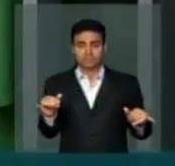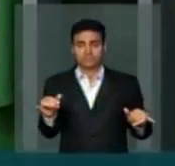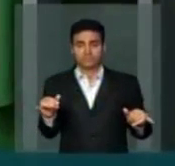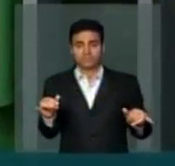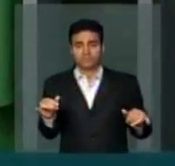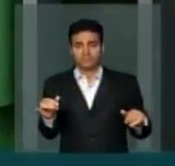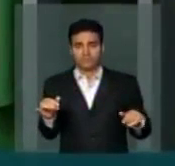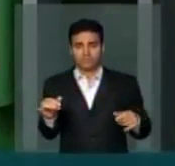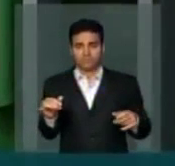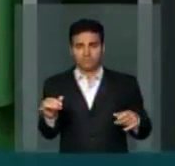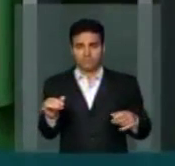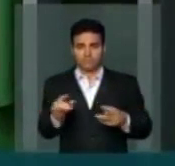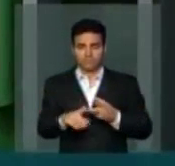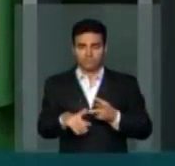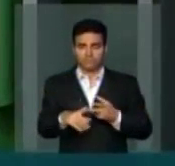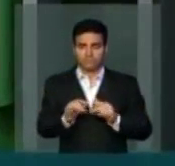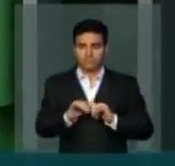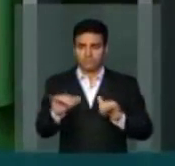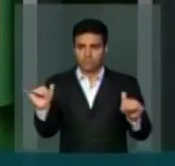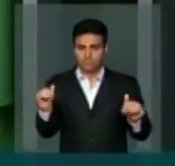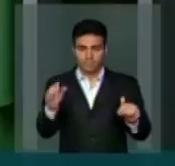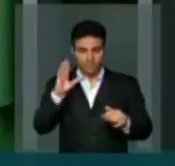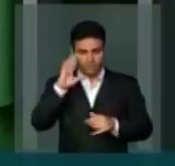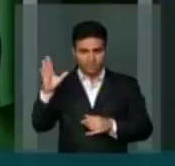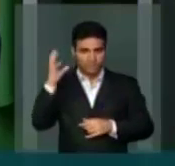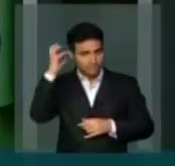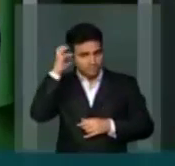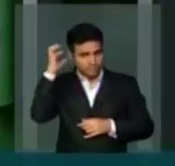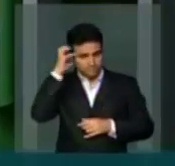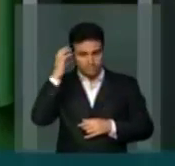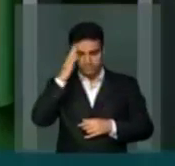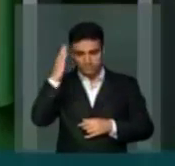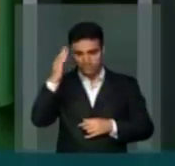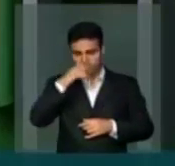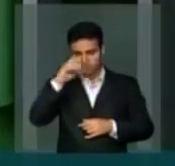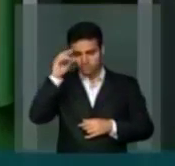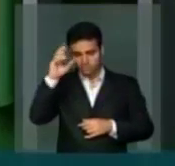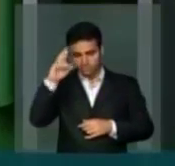órgãos de comunicação da Casa, principalmente a Voz do Brasil. Obrigado, senhora presidenta.